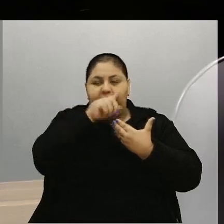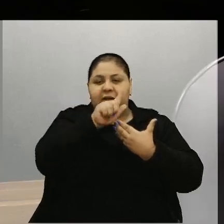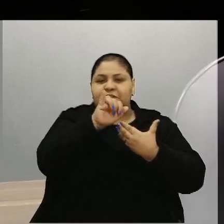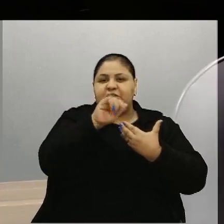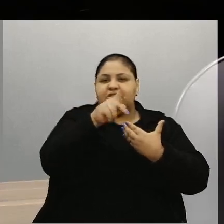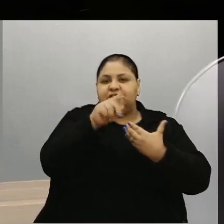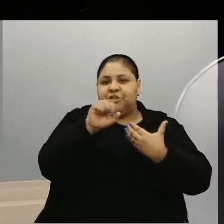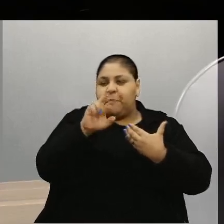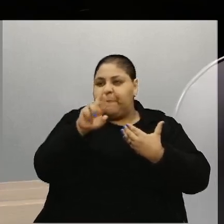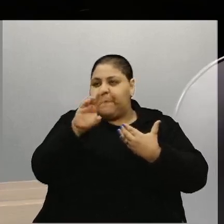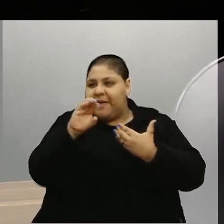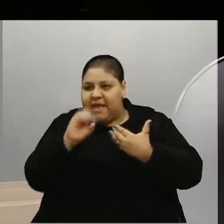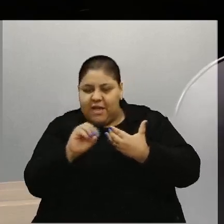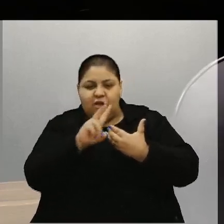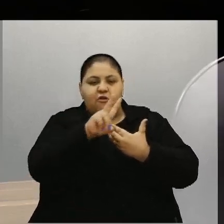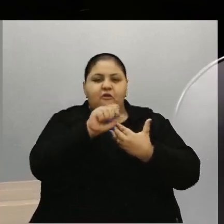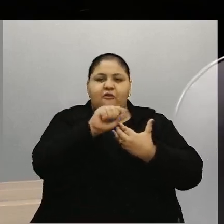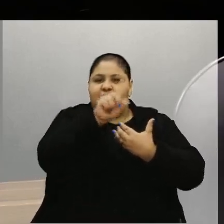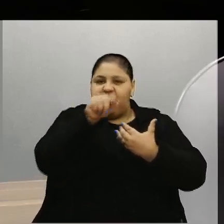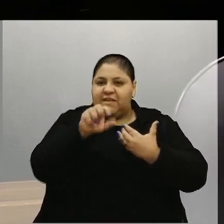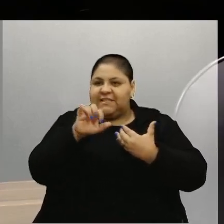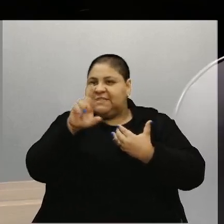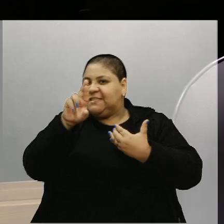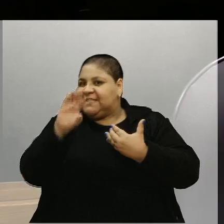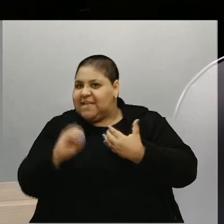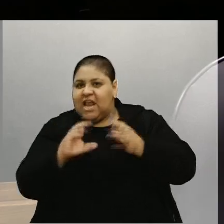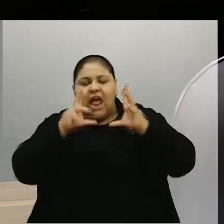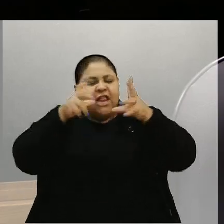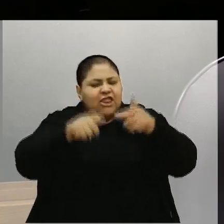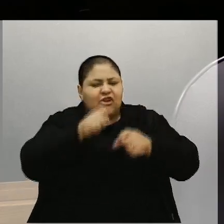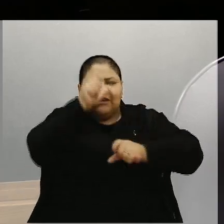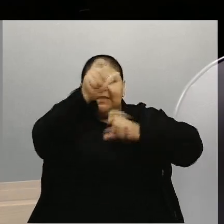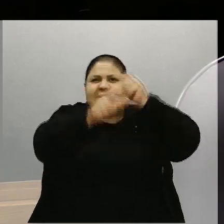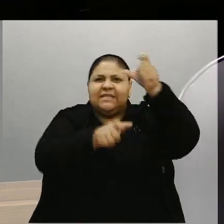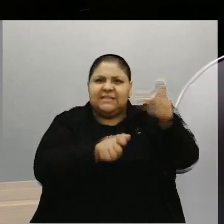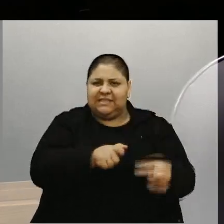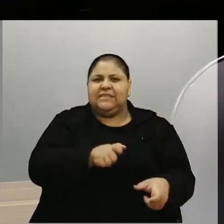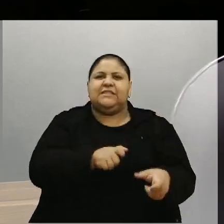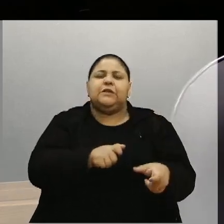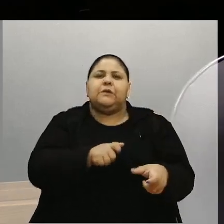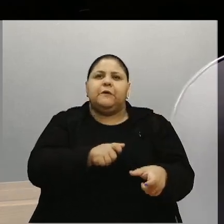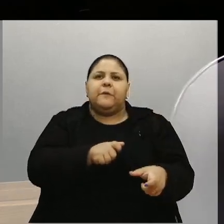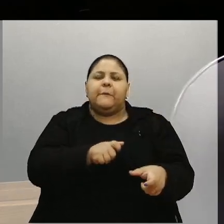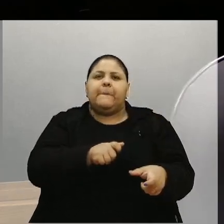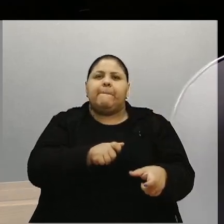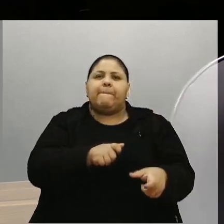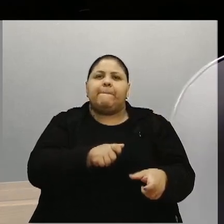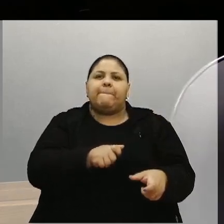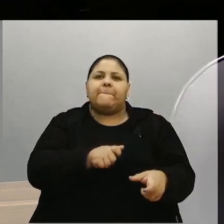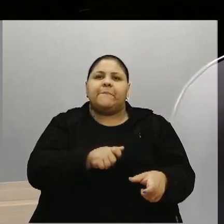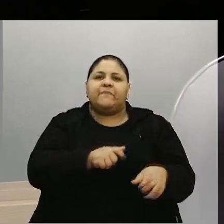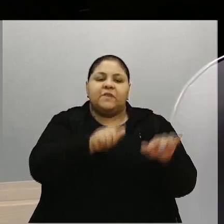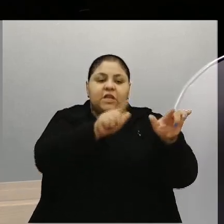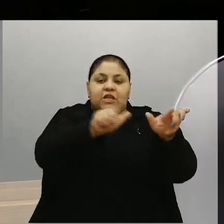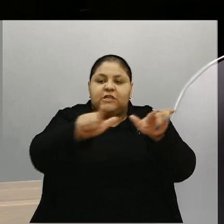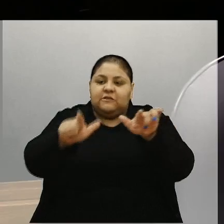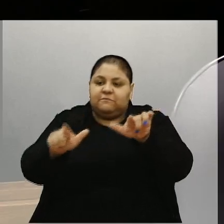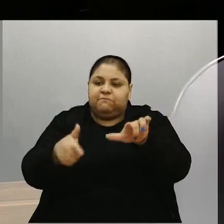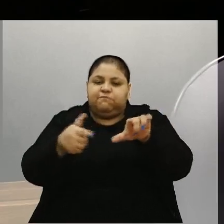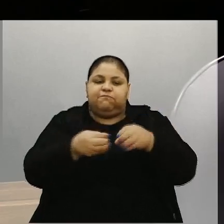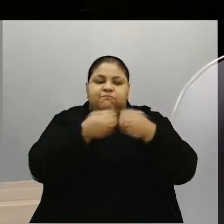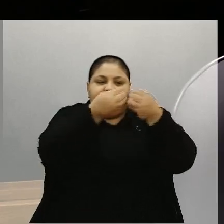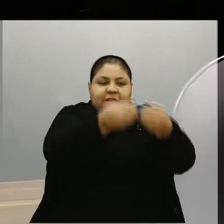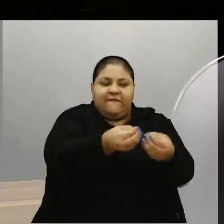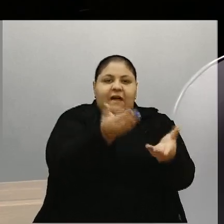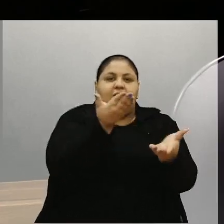aos vanzeiros, aos trilheiros, a todas essas pessoas que foram nesses locais levar comida, os